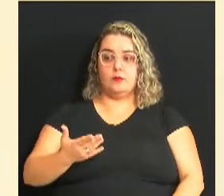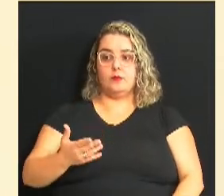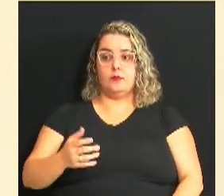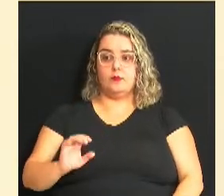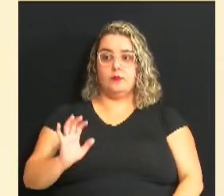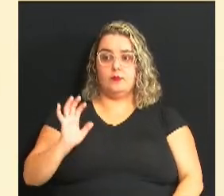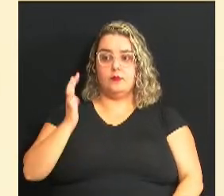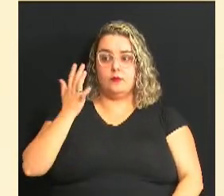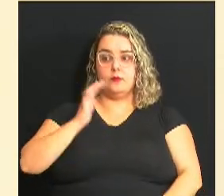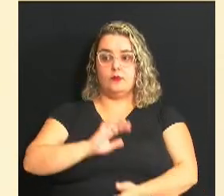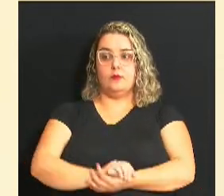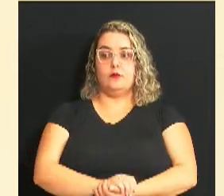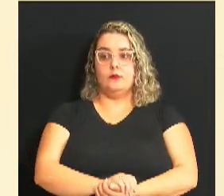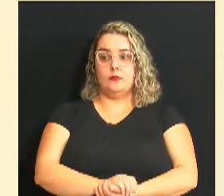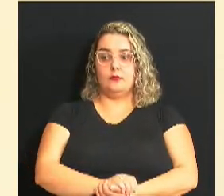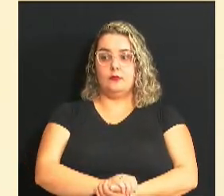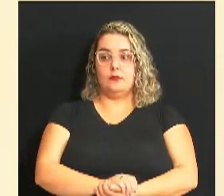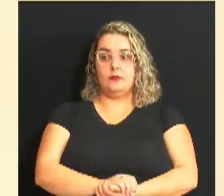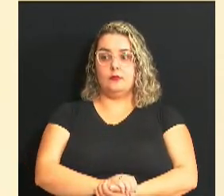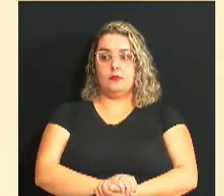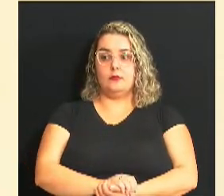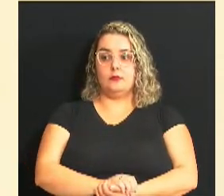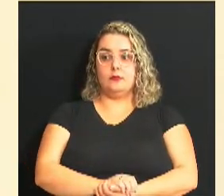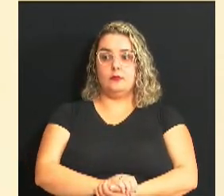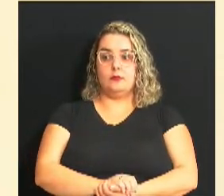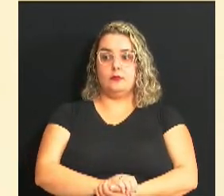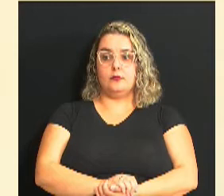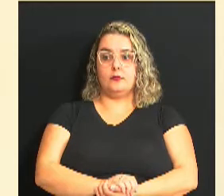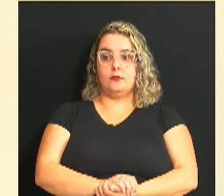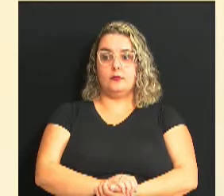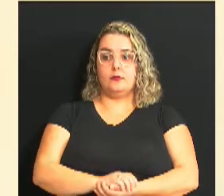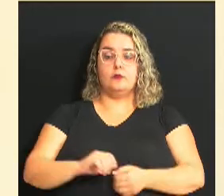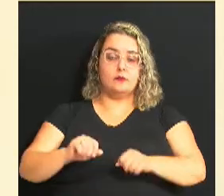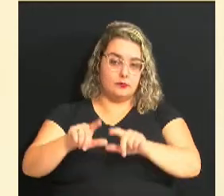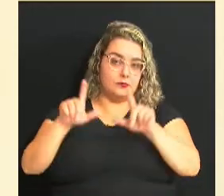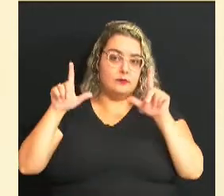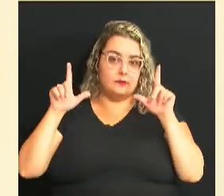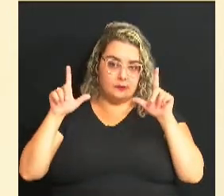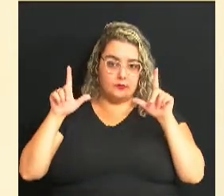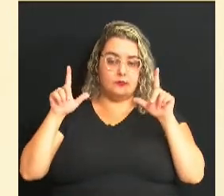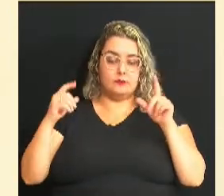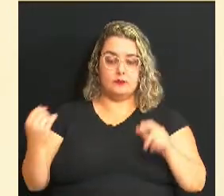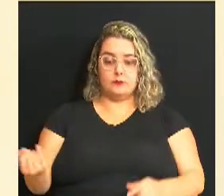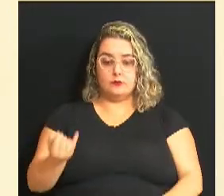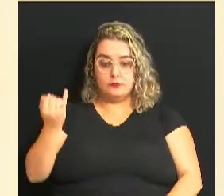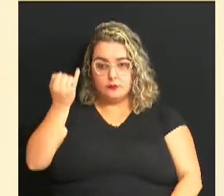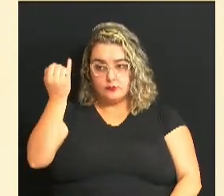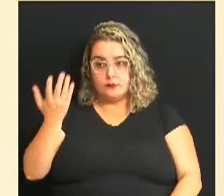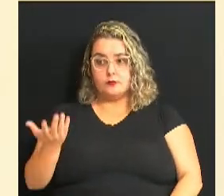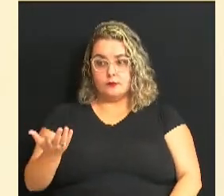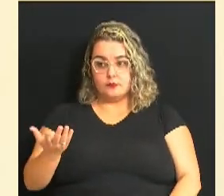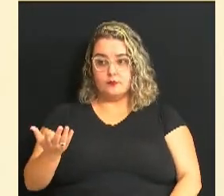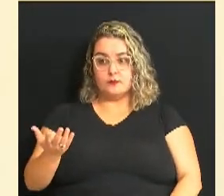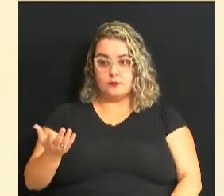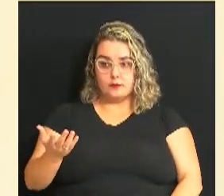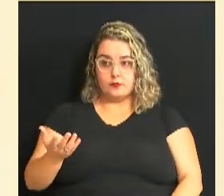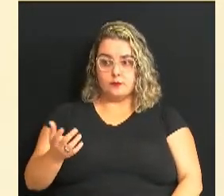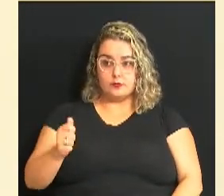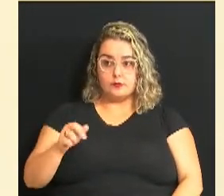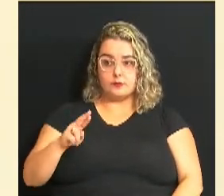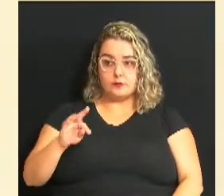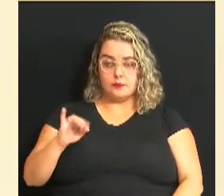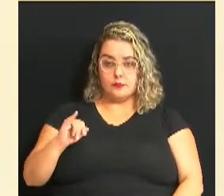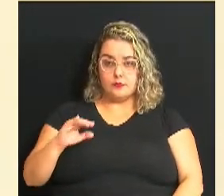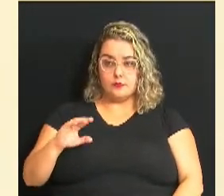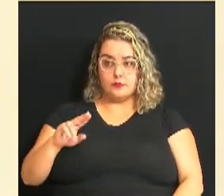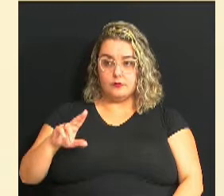acontecendo. Então, destacar a importância então, dessas articulações com diferentes